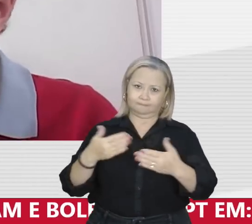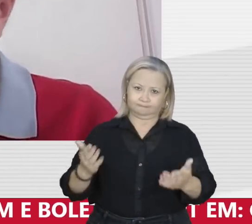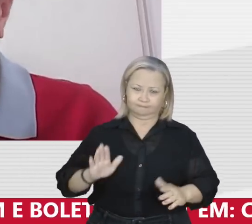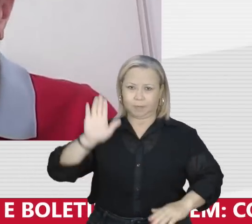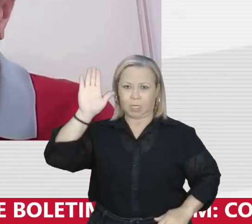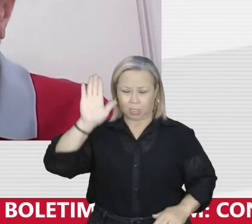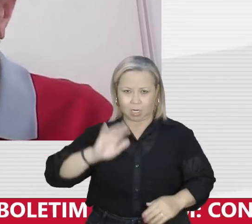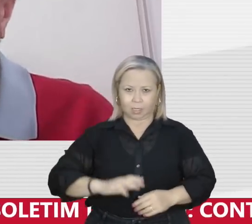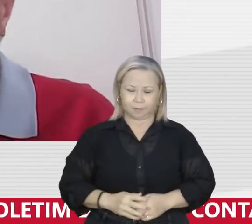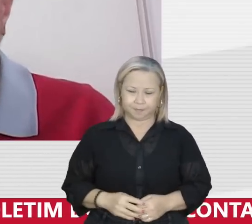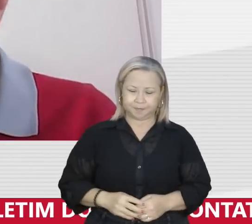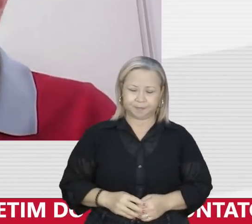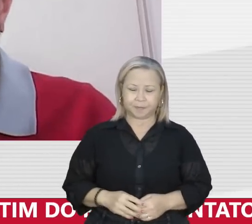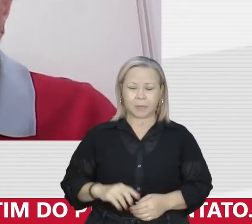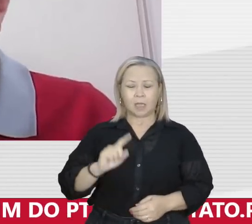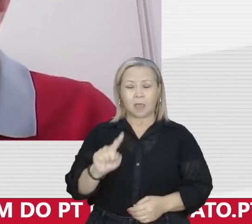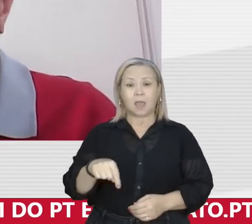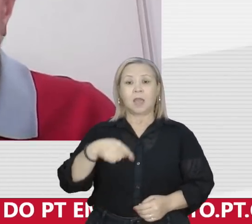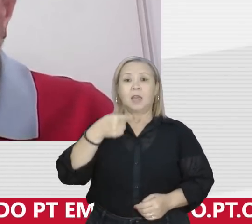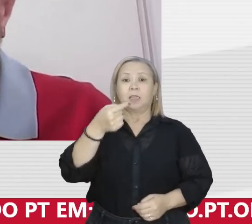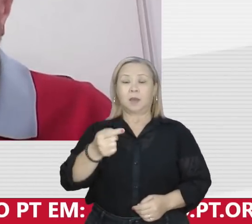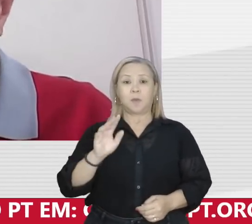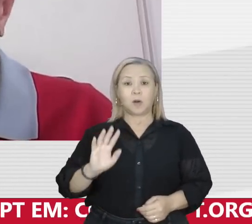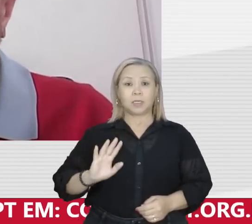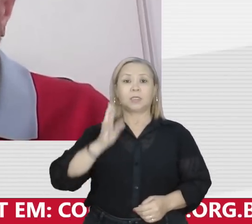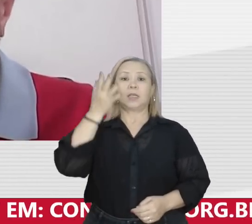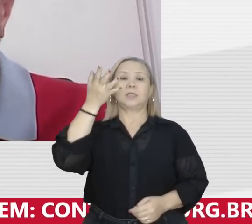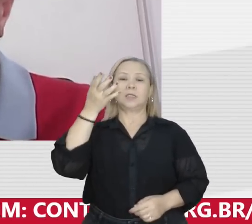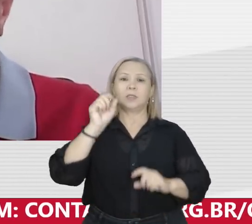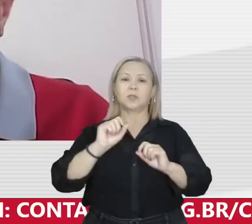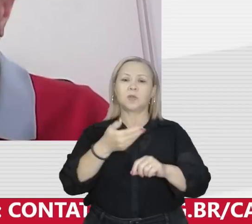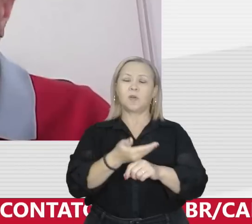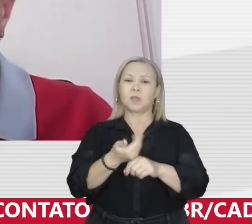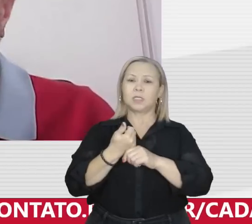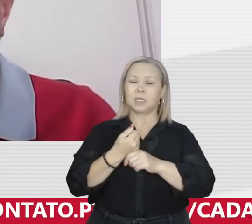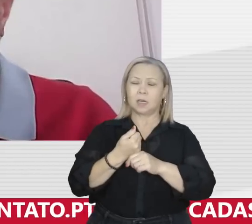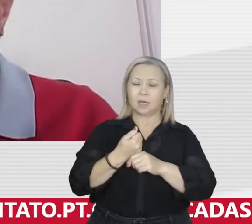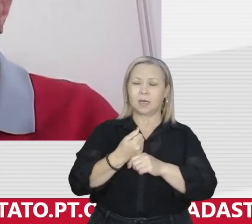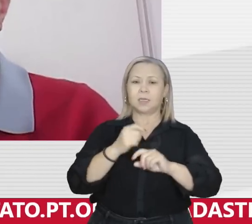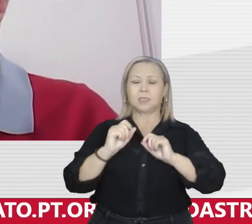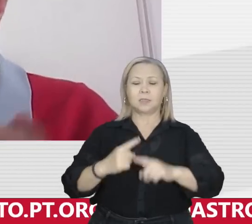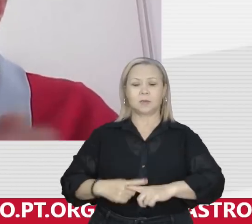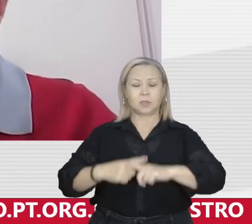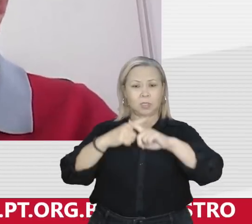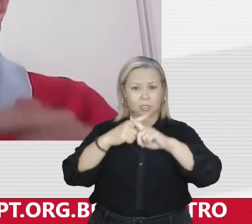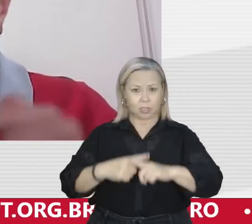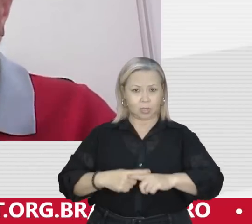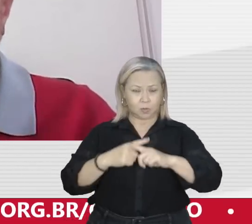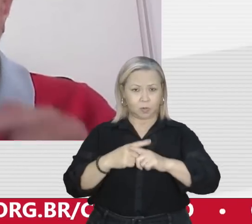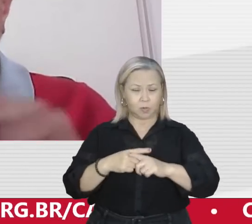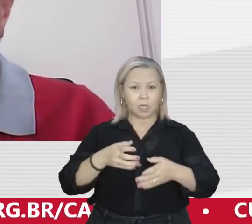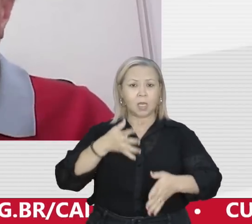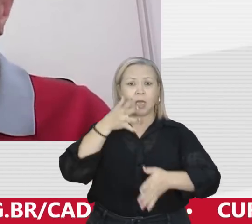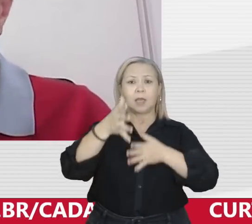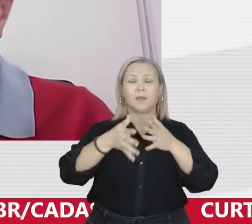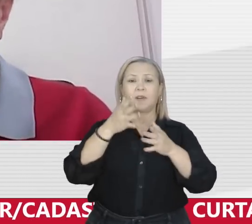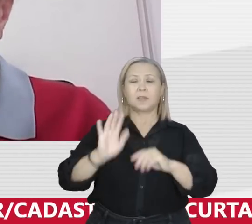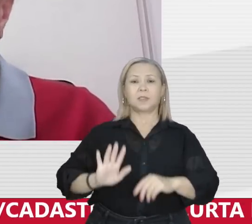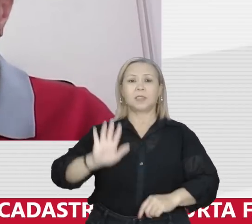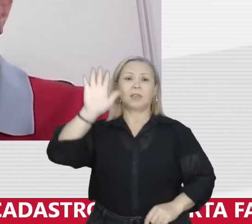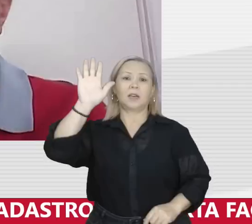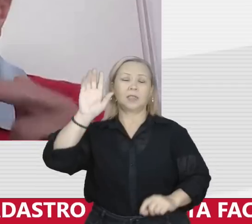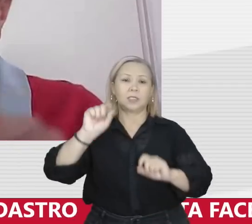decisões prévias em casos similares em outros níveis de disputa, que diziam que candidatos